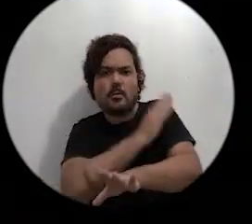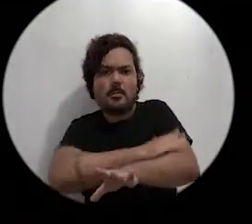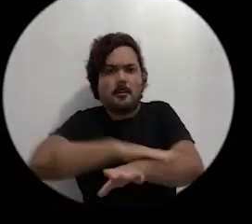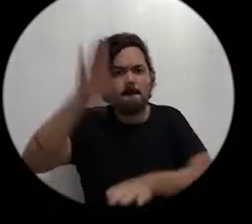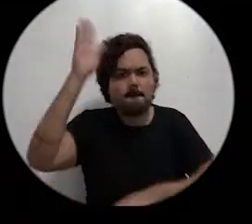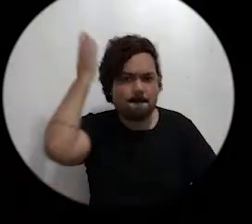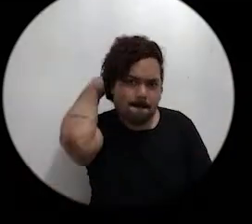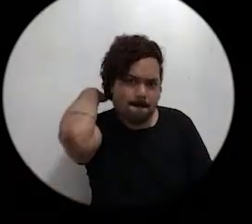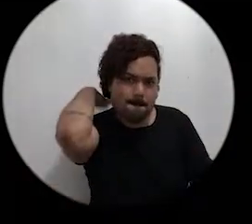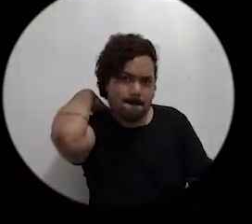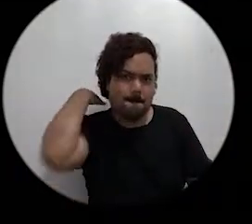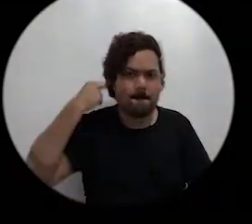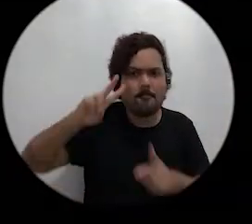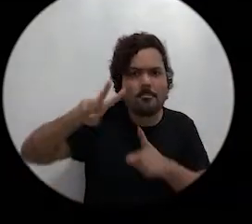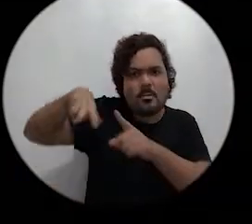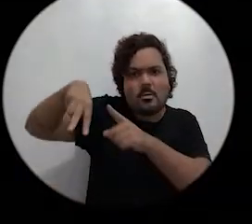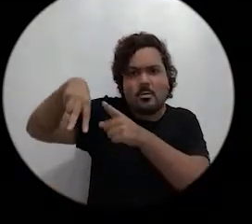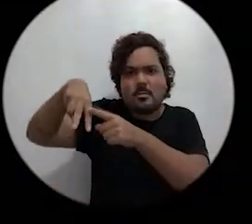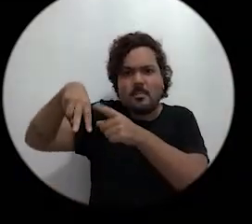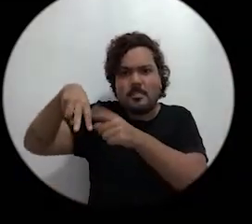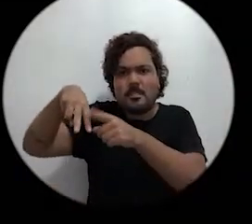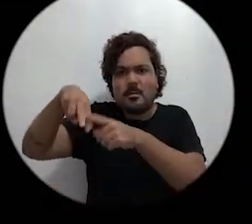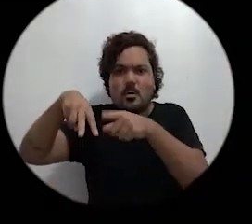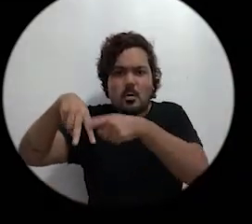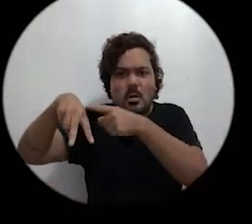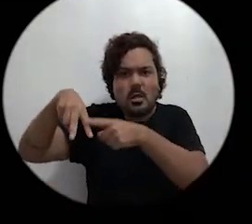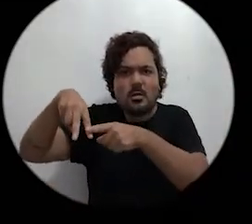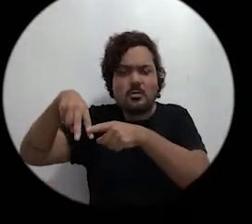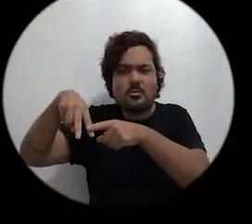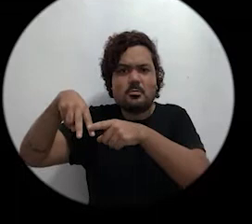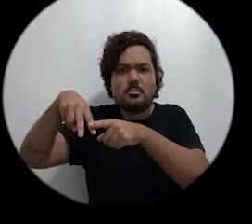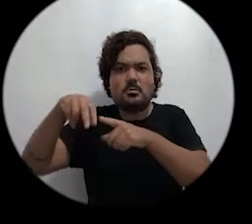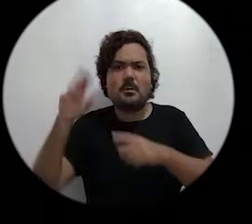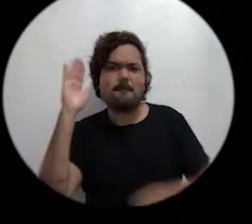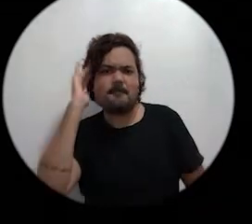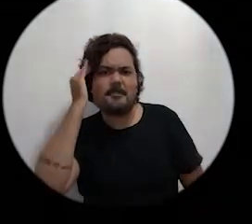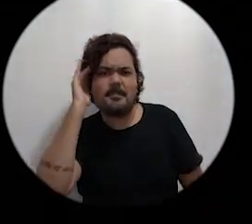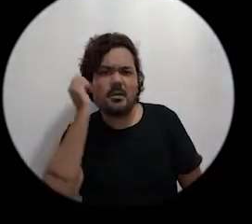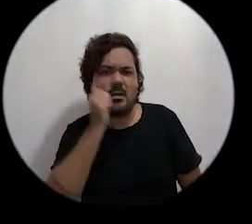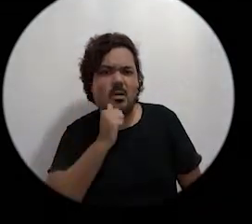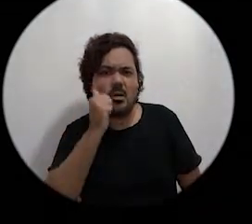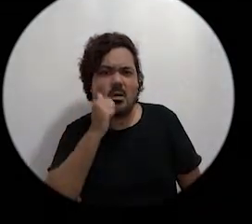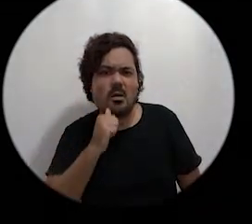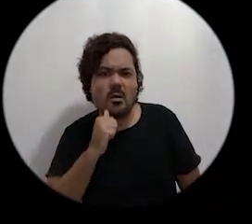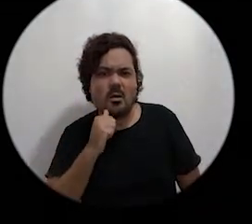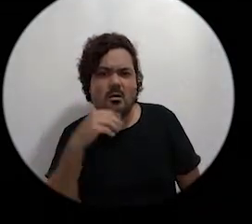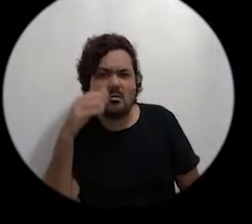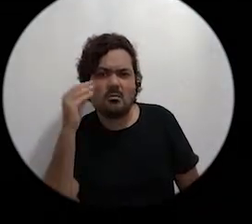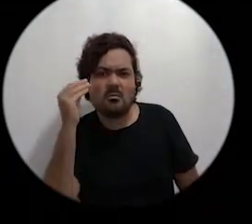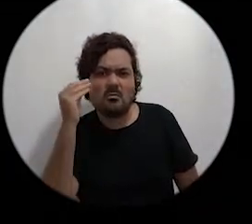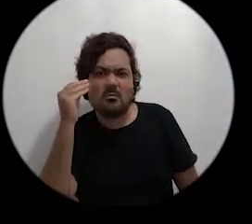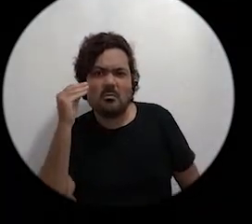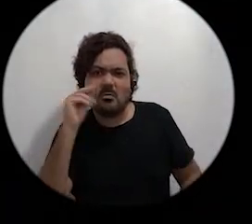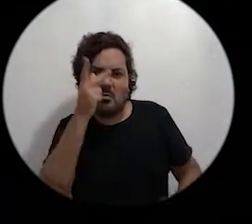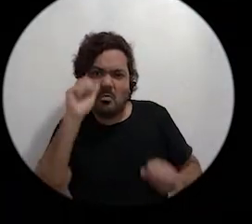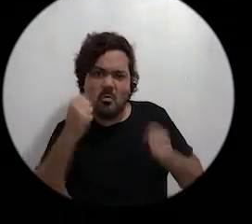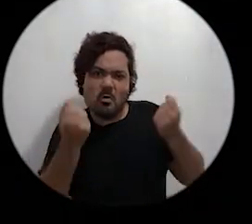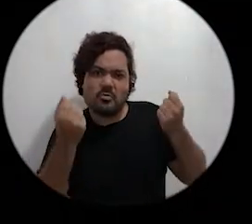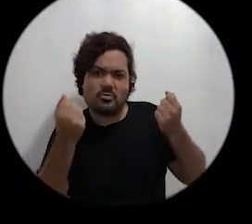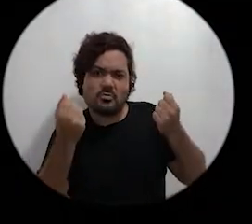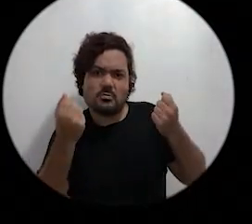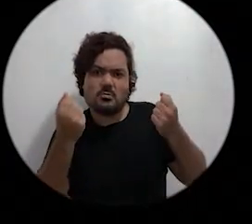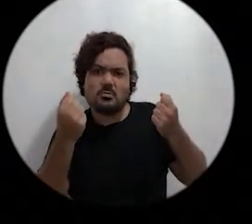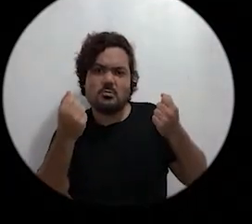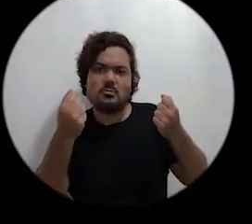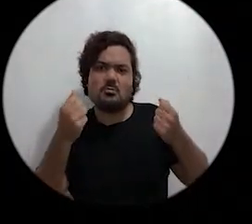a coluna, o joelho, as pernas. Pensa nessa mulher forte.